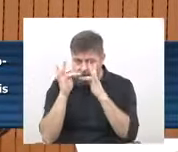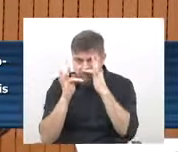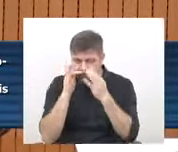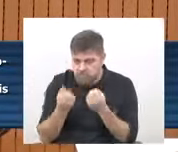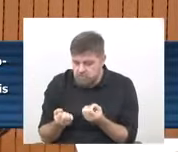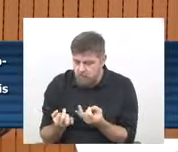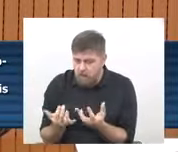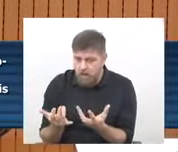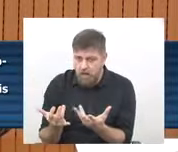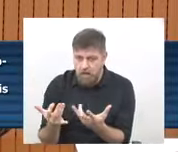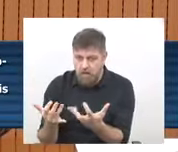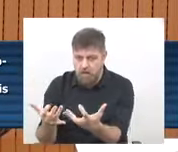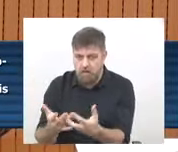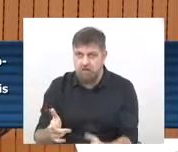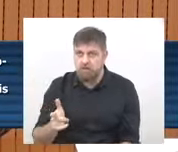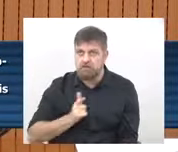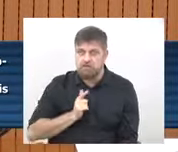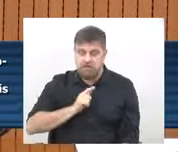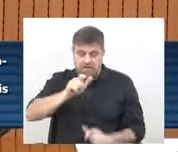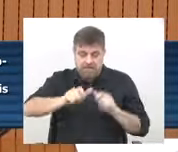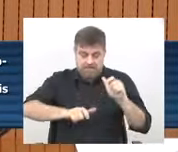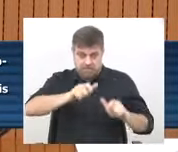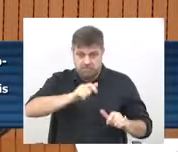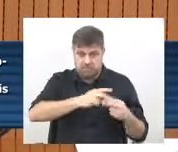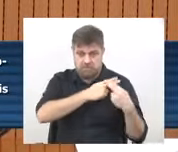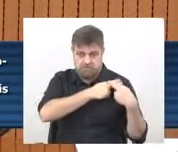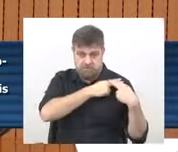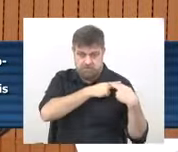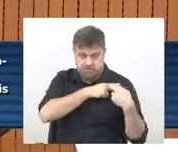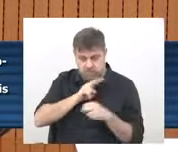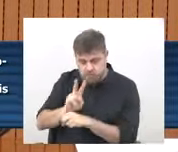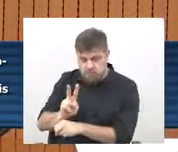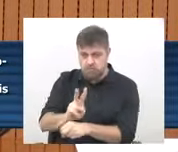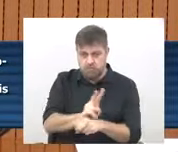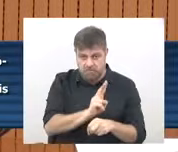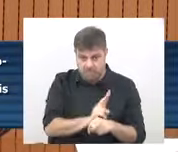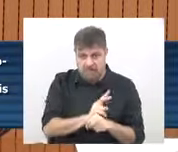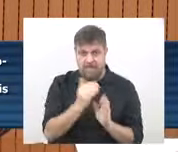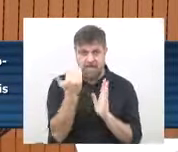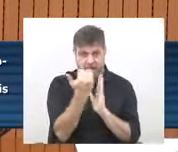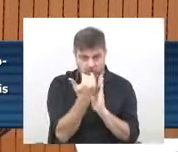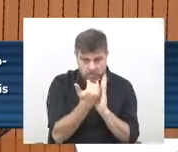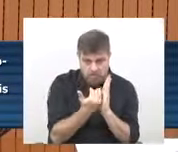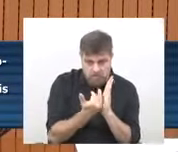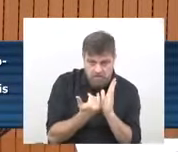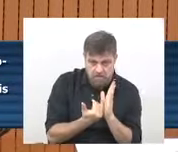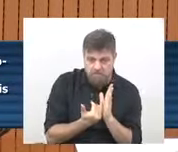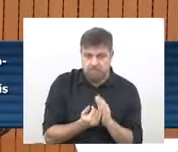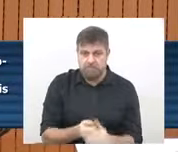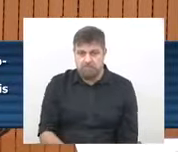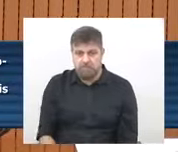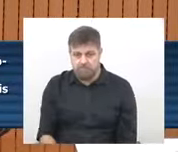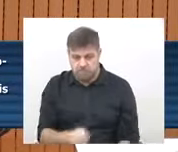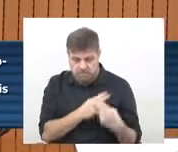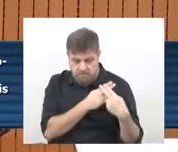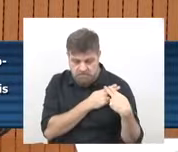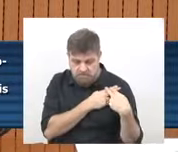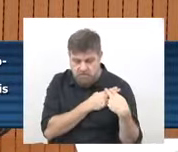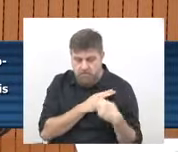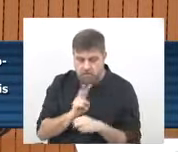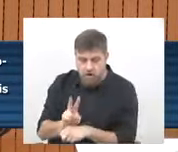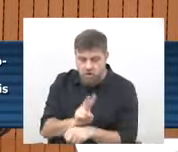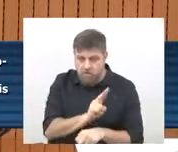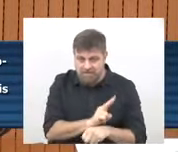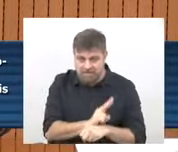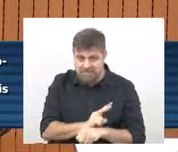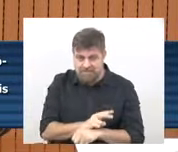verdes, PAP, e do programa de manutenção e proteção de canteiros